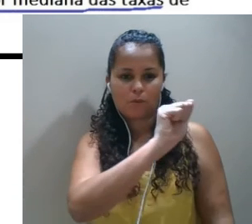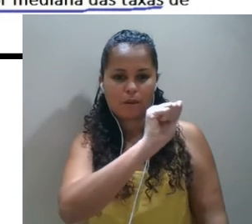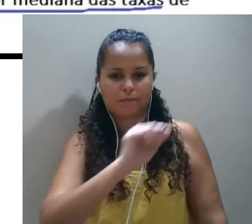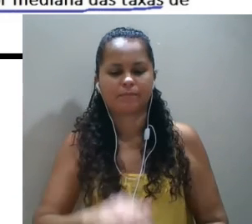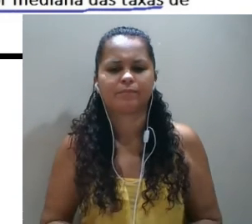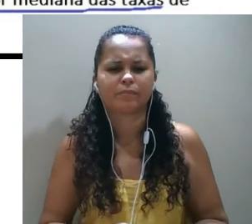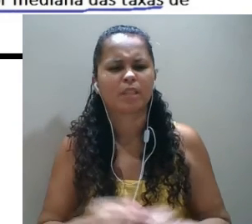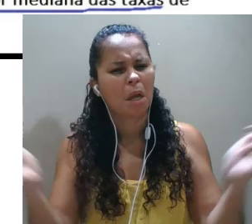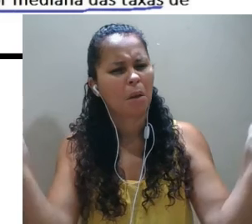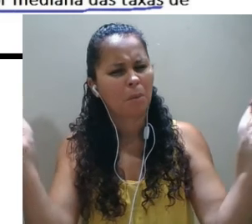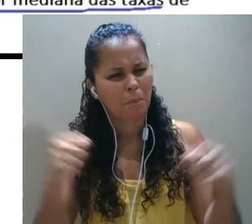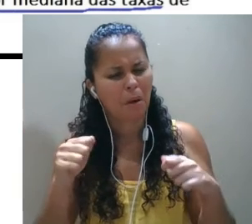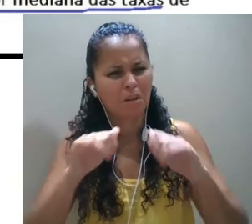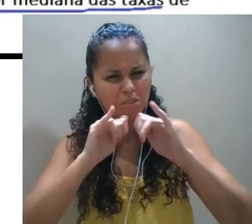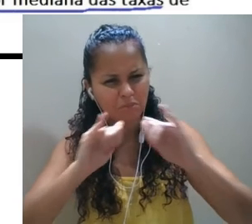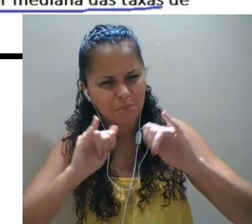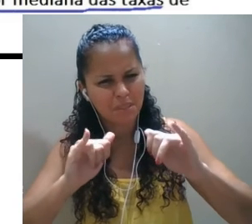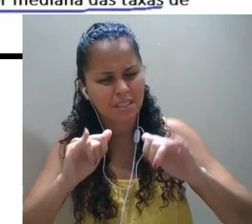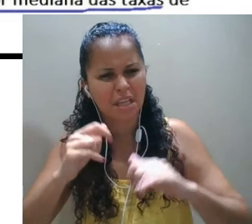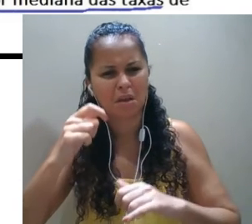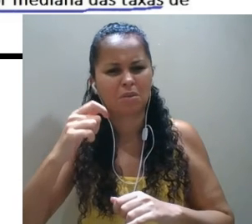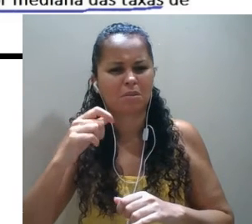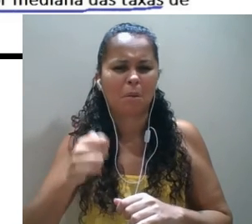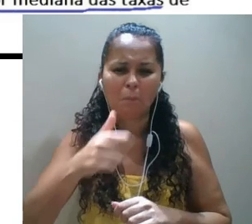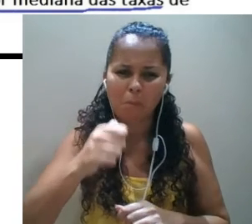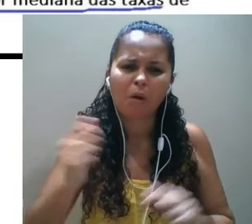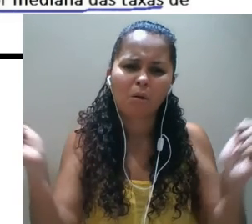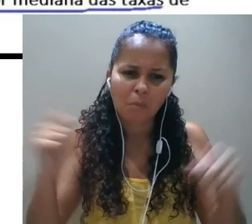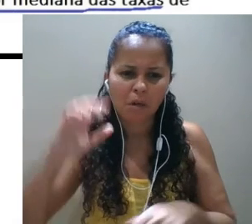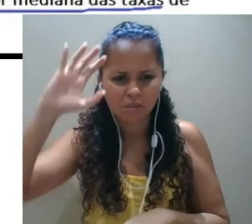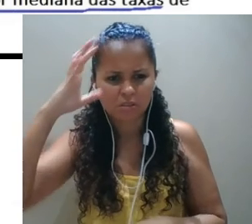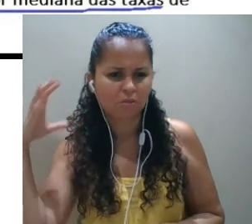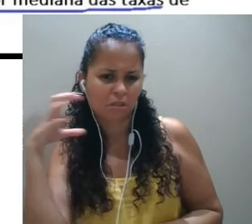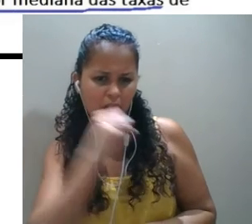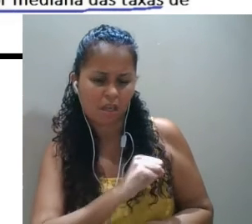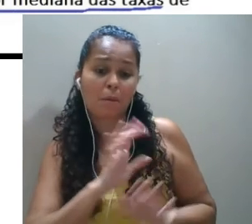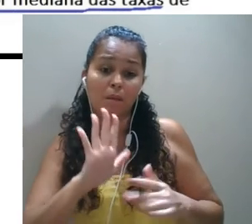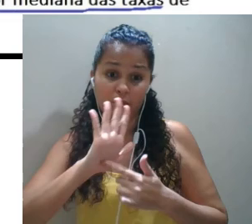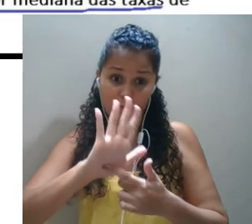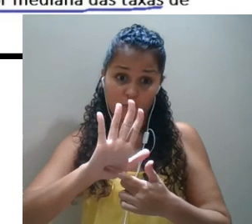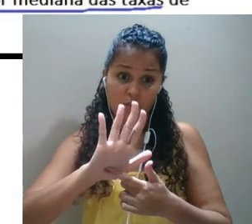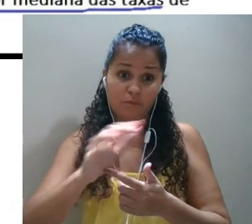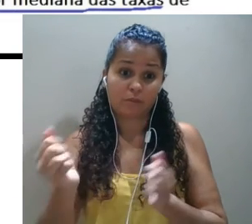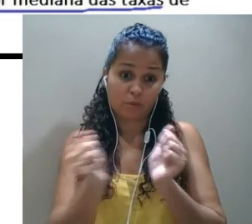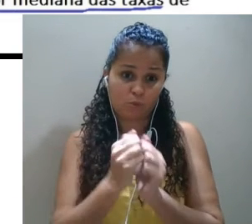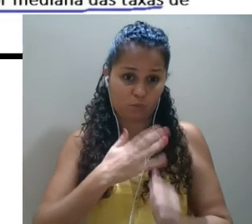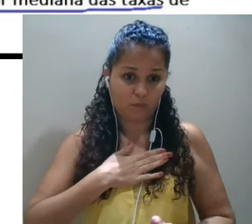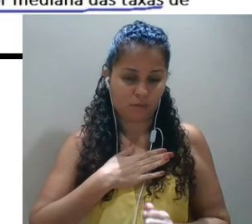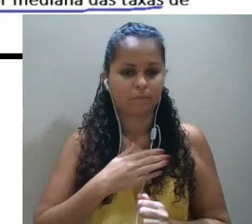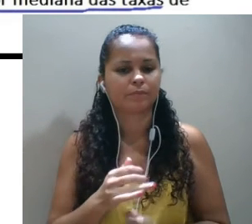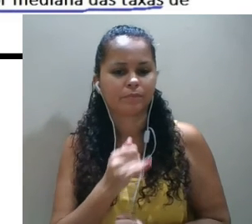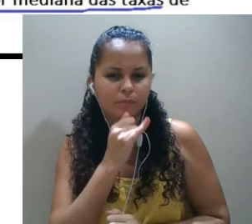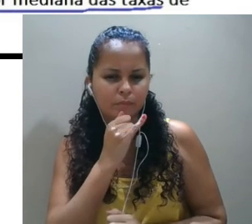informações, é possível que a gente faça mentalmente, mas a gente vai caminhar juntos, eu vou destacando aqui os elementos para você acompanhar junto comigo. Então, por exemplo, pega